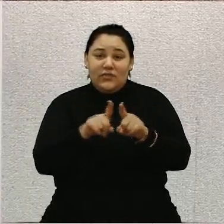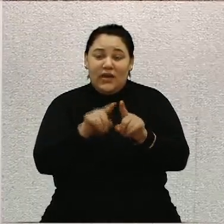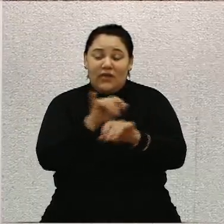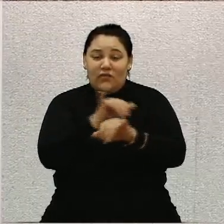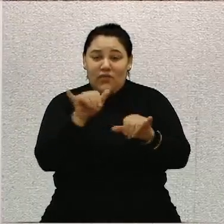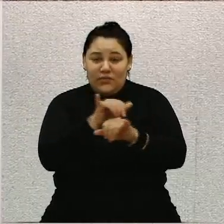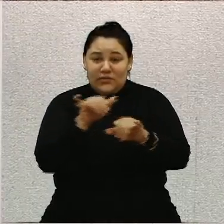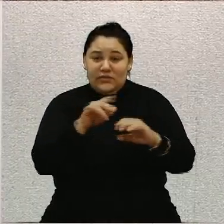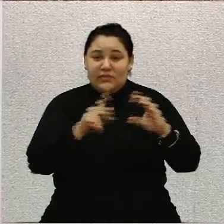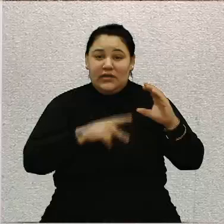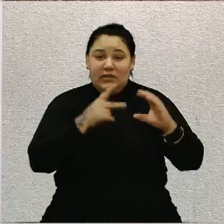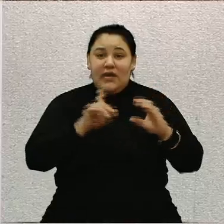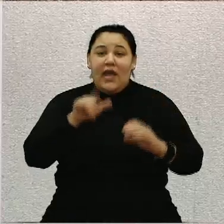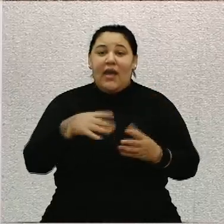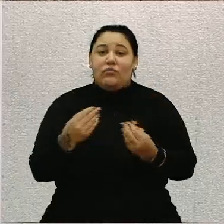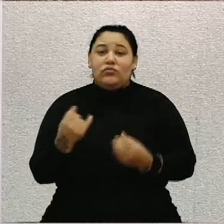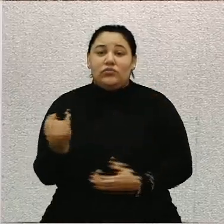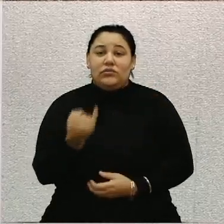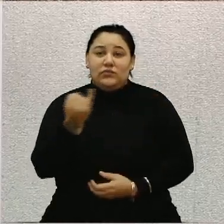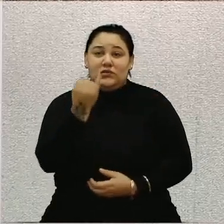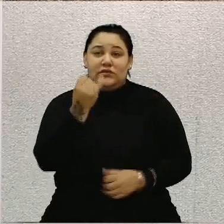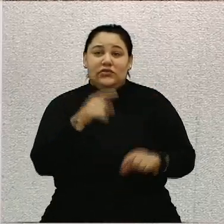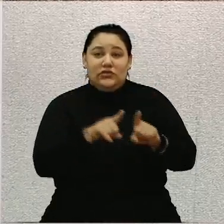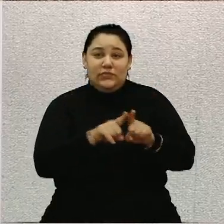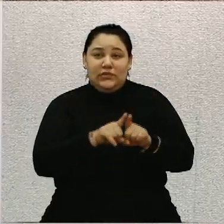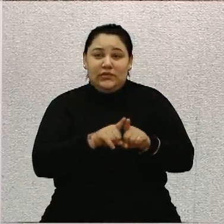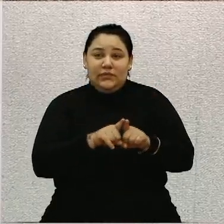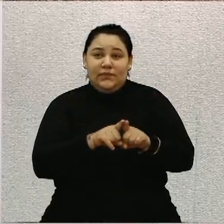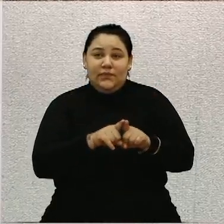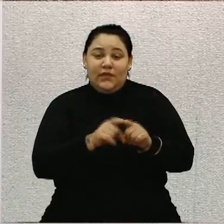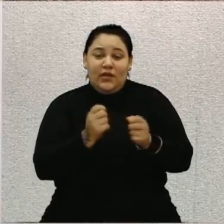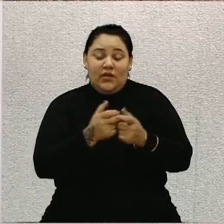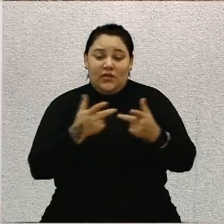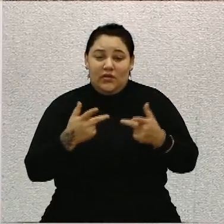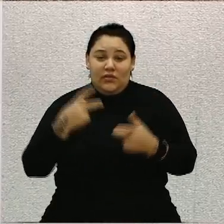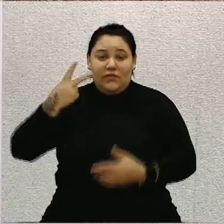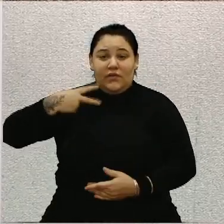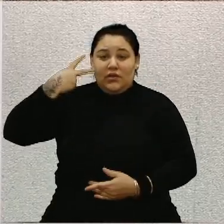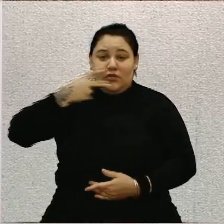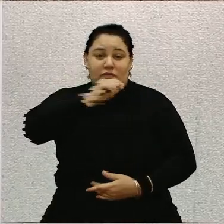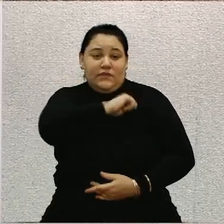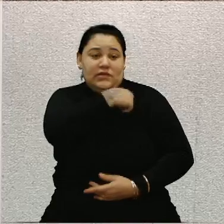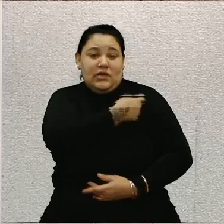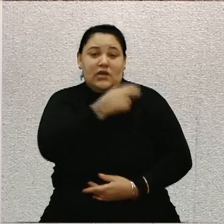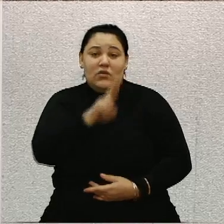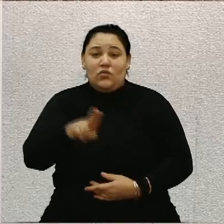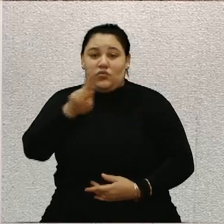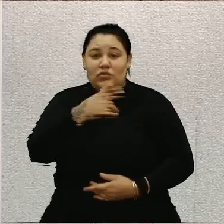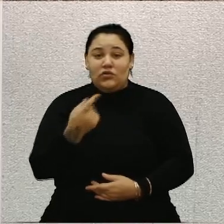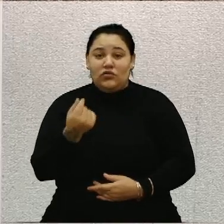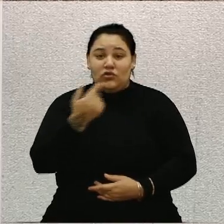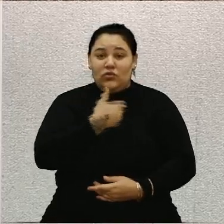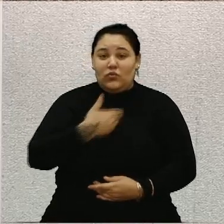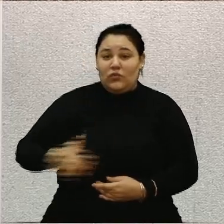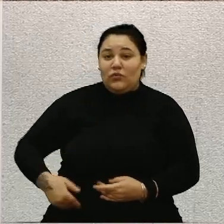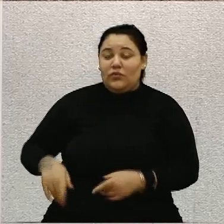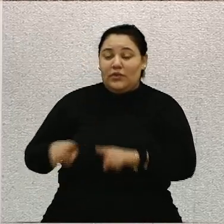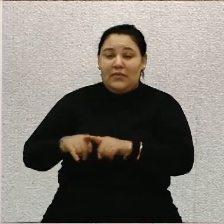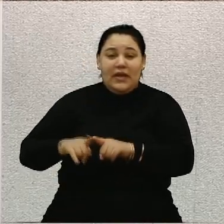essa casa é fundamental. E também serviço de nós, vereadores, fiscalizar o uso do dinheiro público, independente